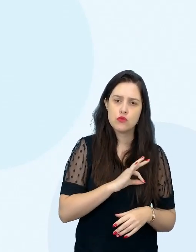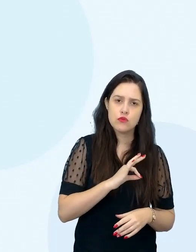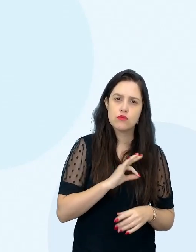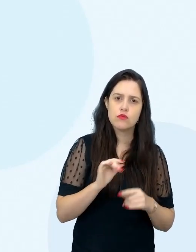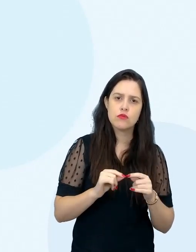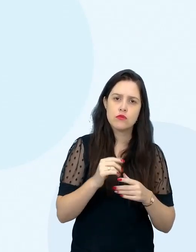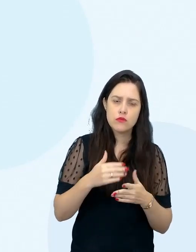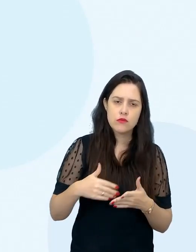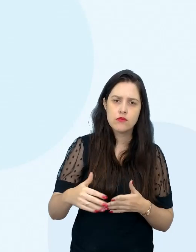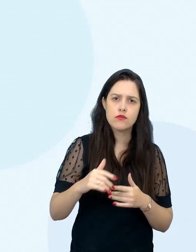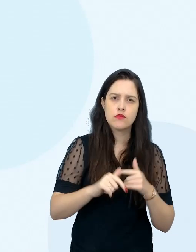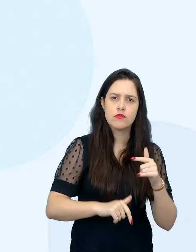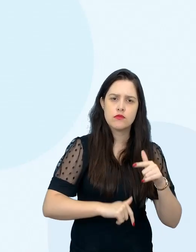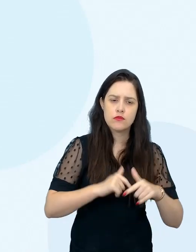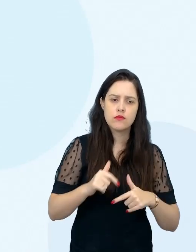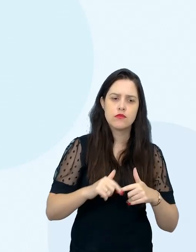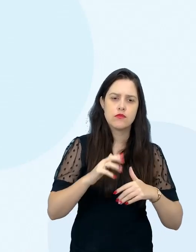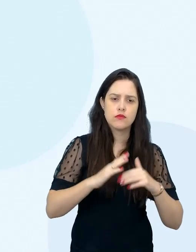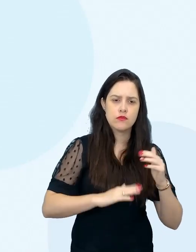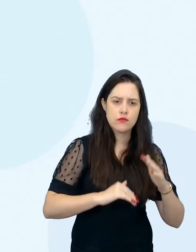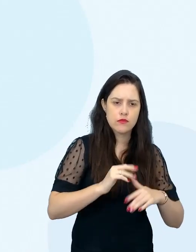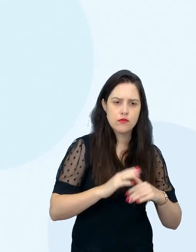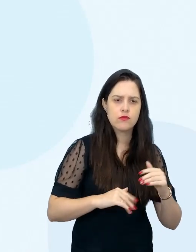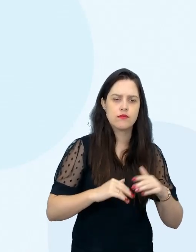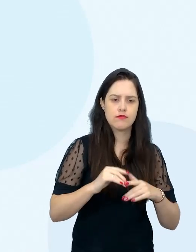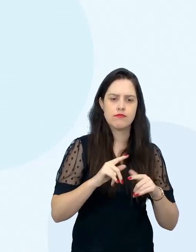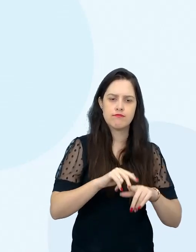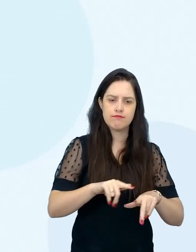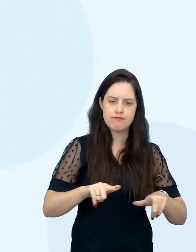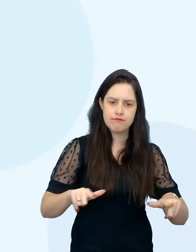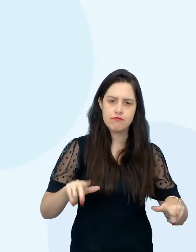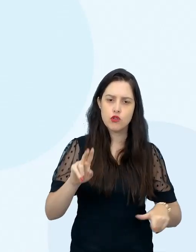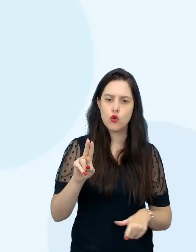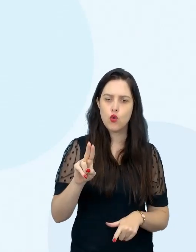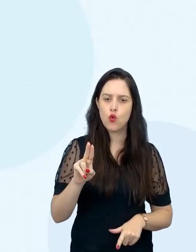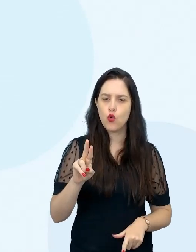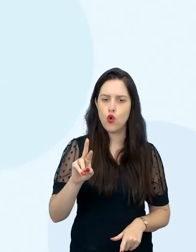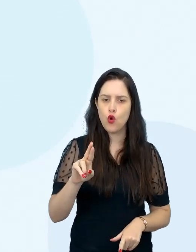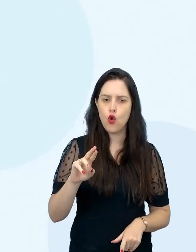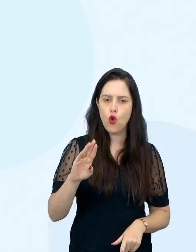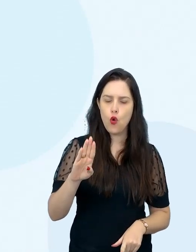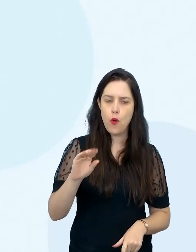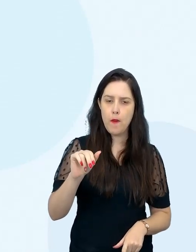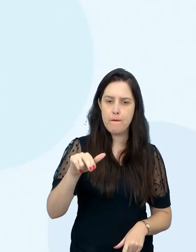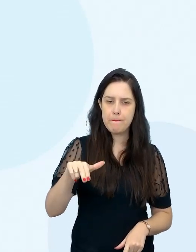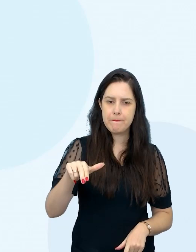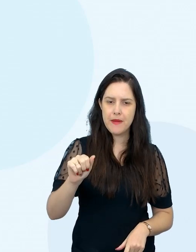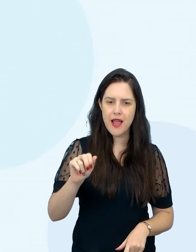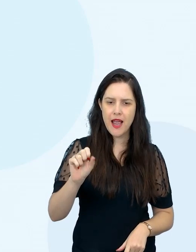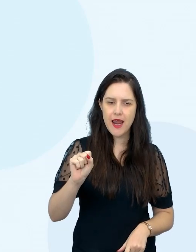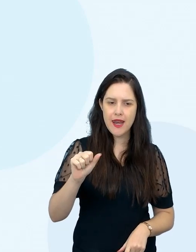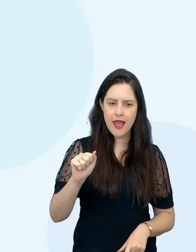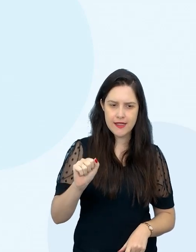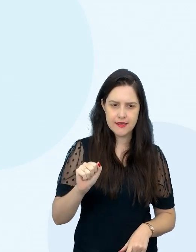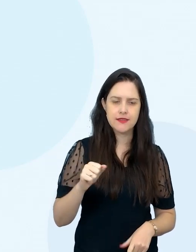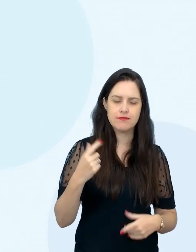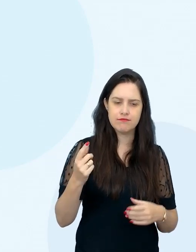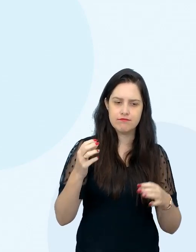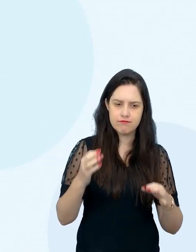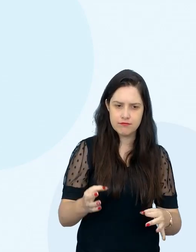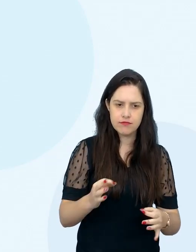a gente trabalhar aí essas paisagens urbanas, né? Antes e depois, enfim, aí do tempo,